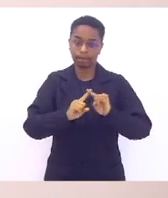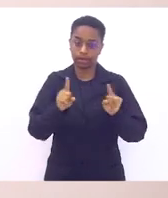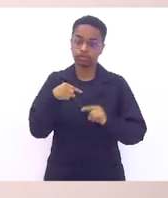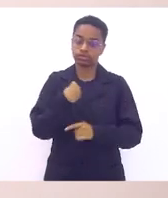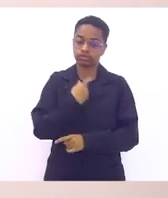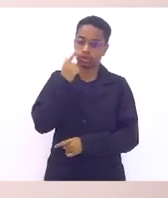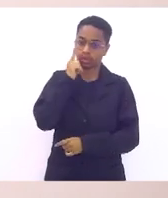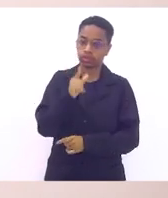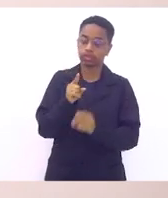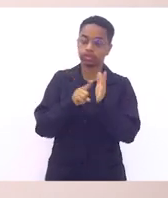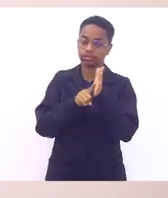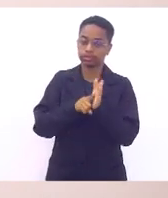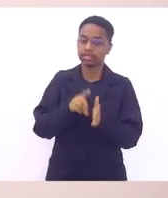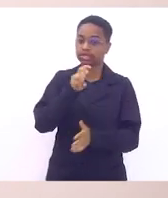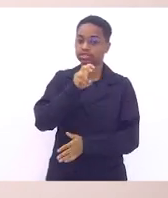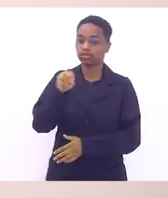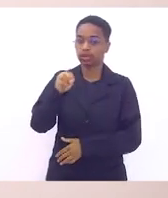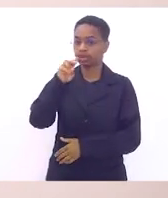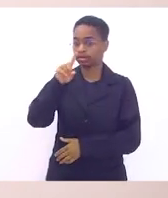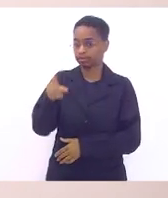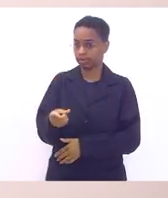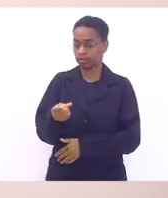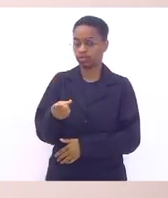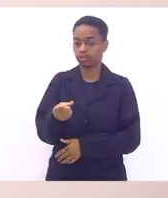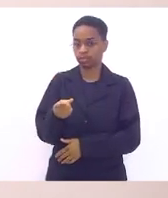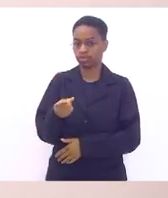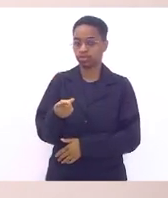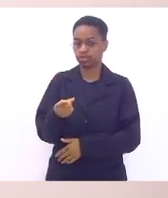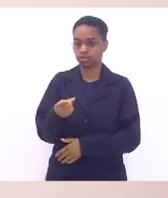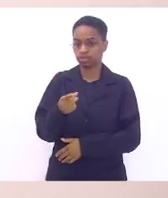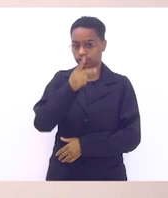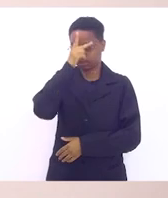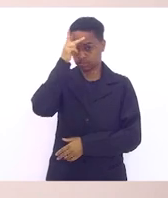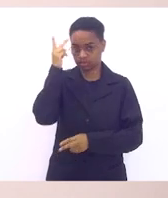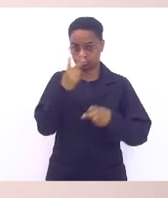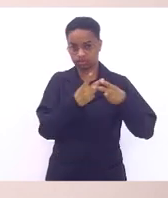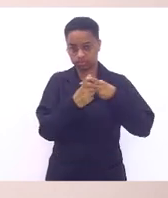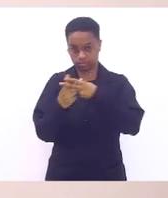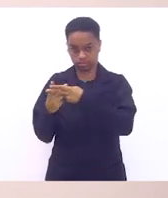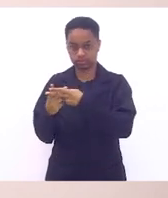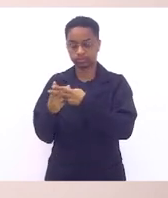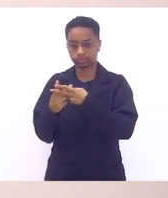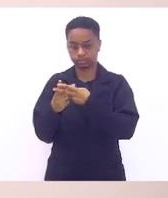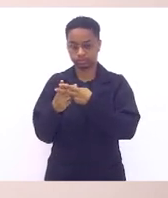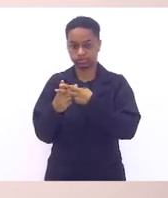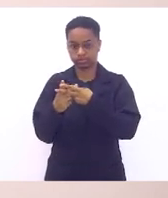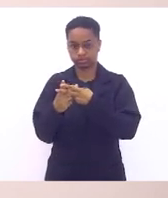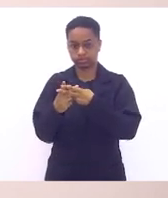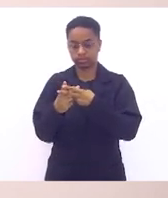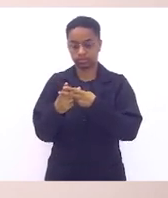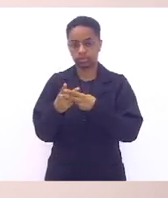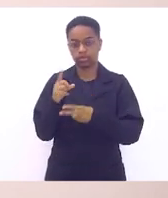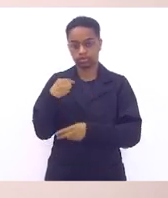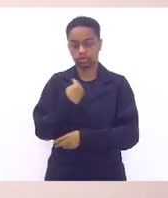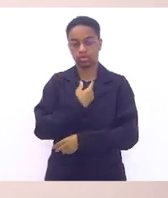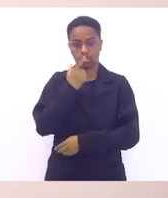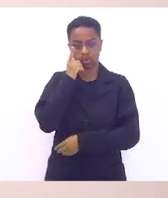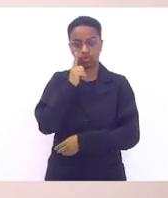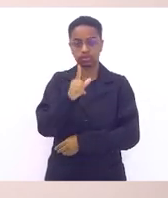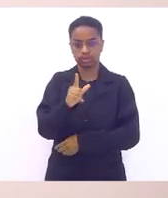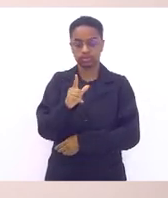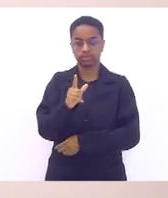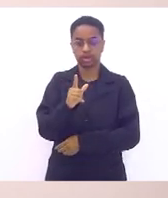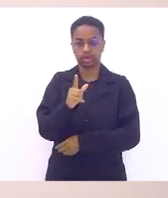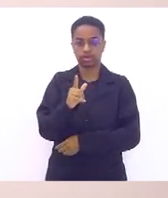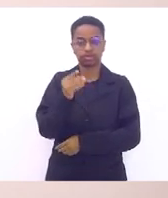busca ativa nos 50 mil, das 50 mil pessoas privadas de liberdade. A gente tem condição de criar um fluxo para